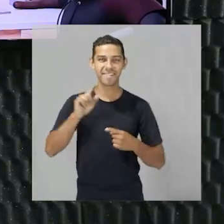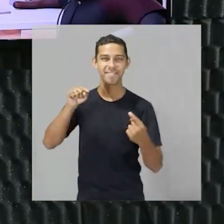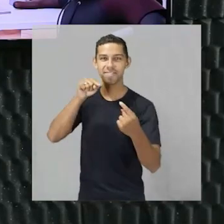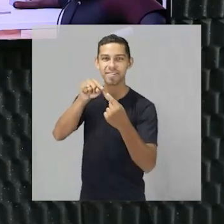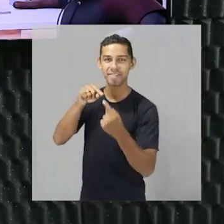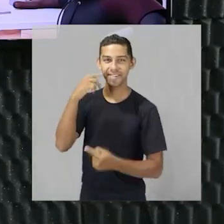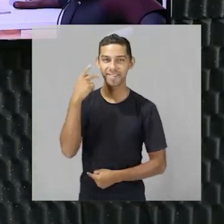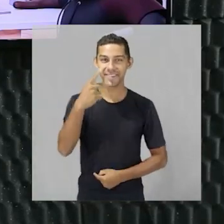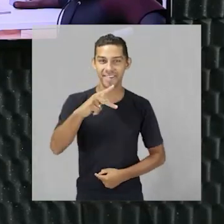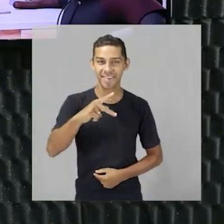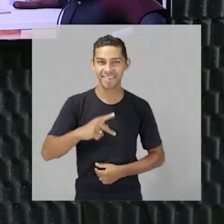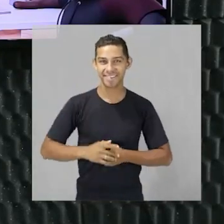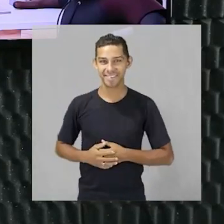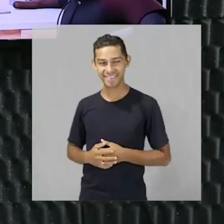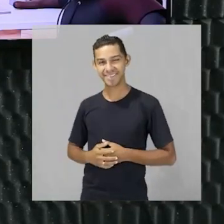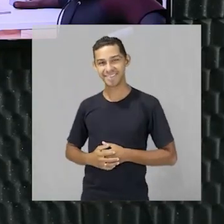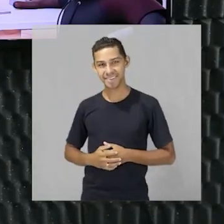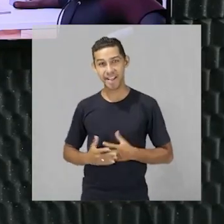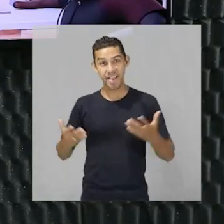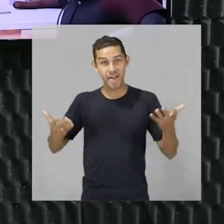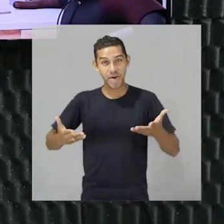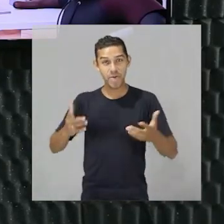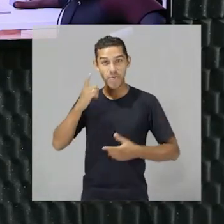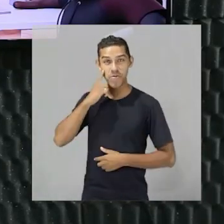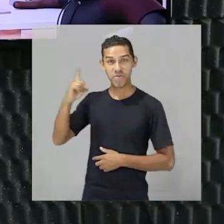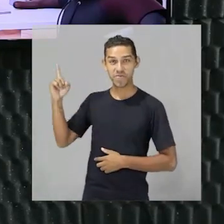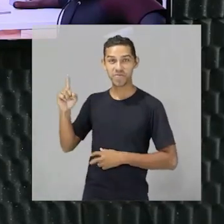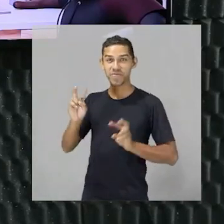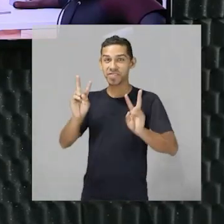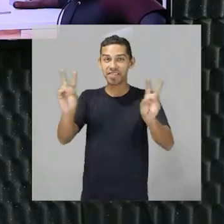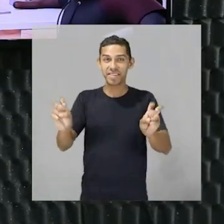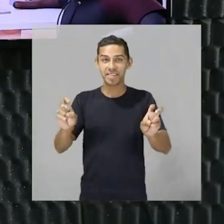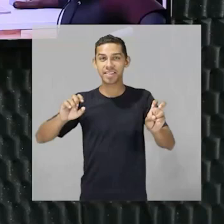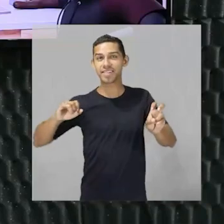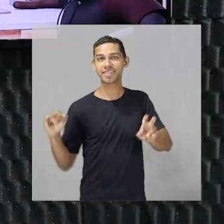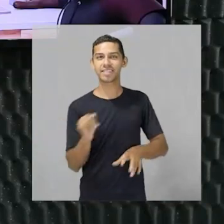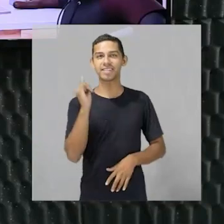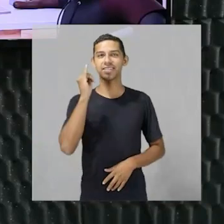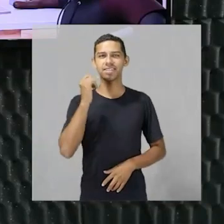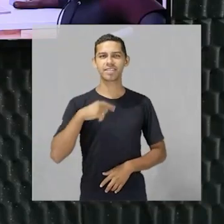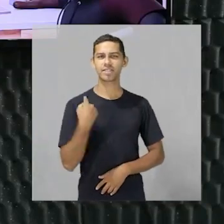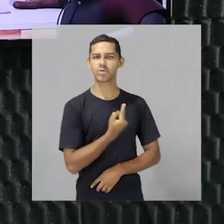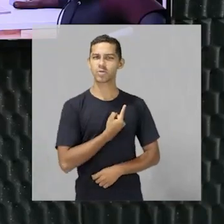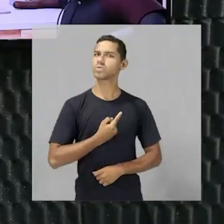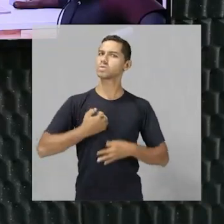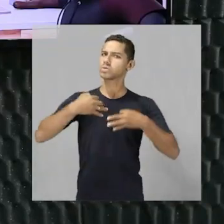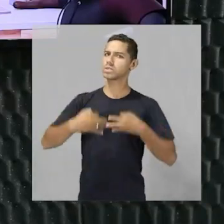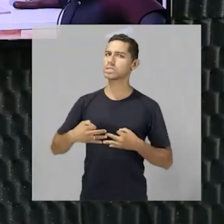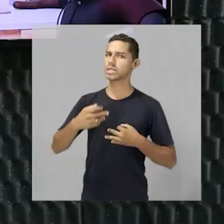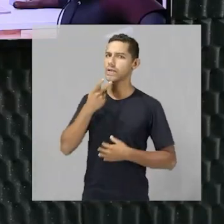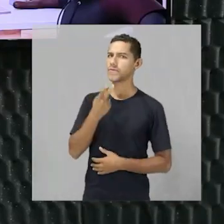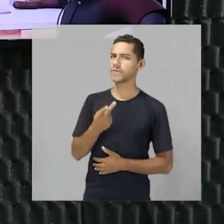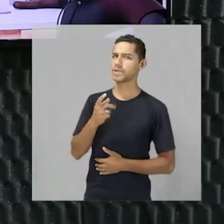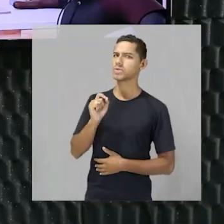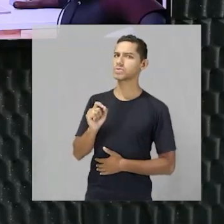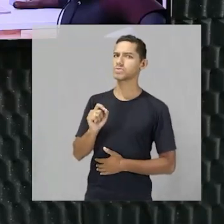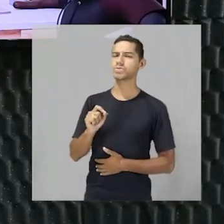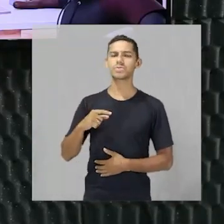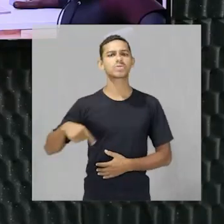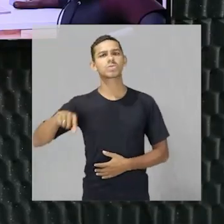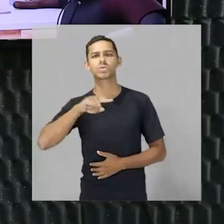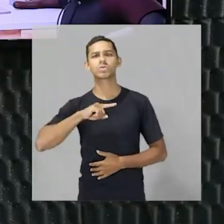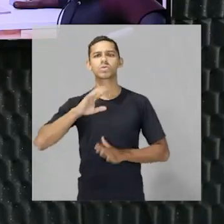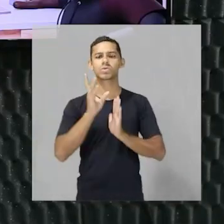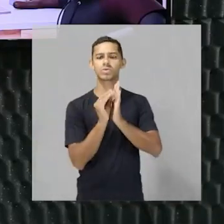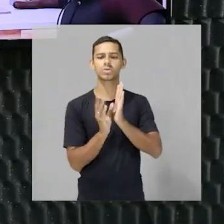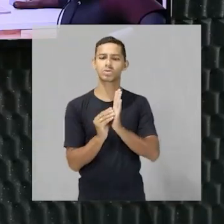objetivo. E hoje, galerinha, nós vamos trabalhar uma temática deveras importante, que eu posso logo te afirmar. É uma temática que basicamente cai